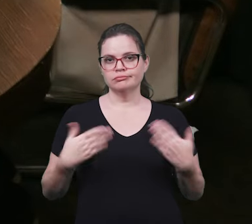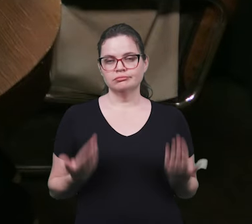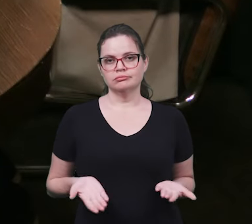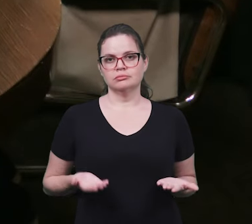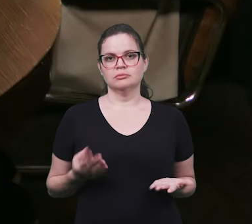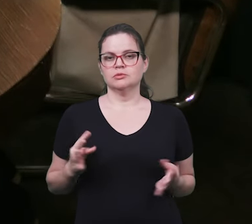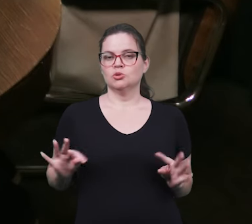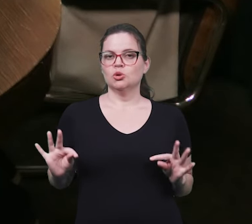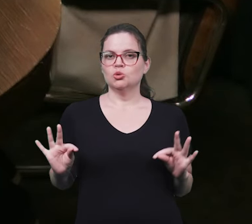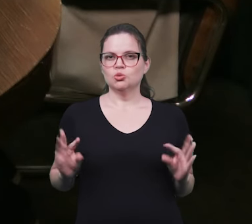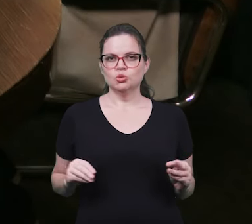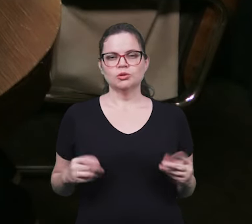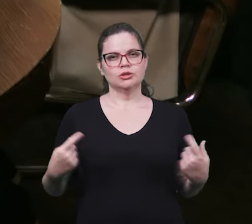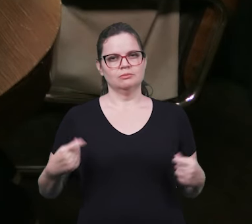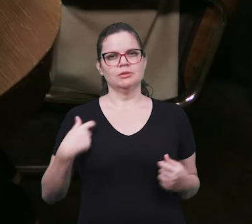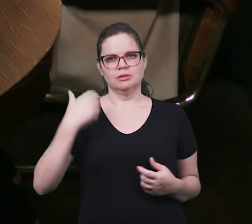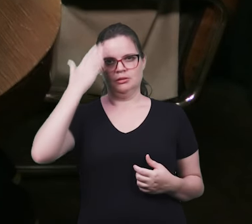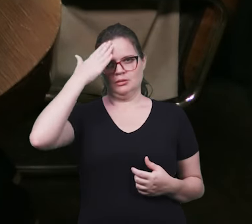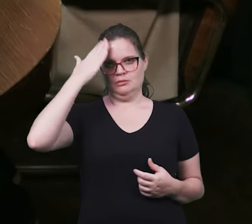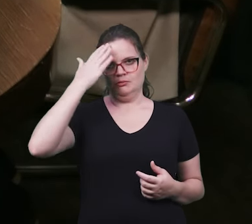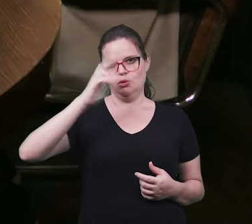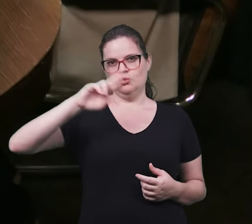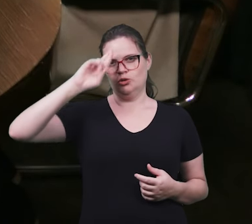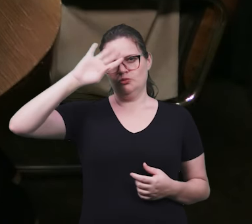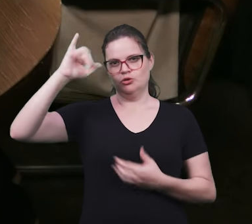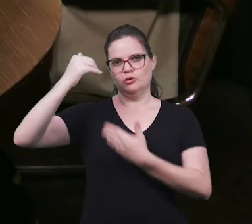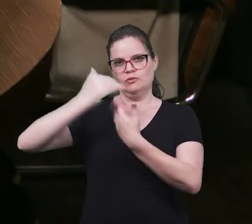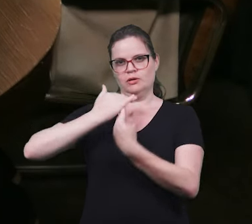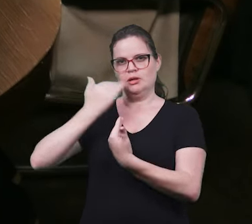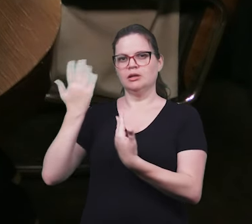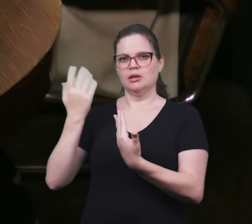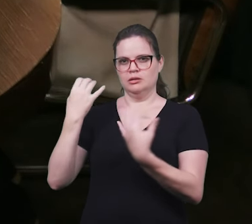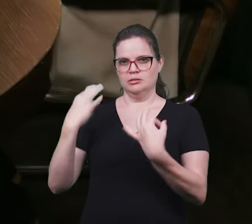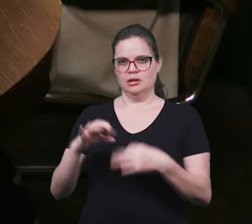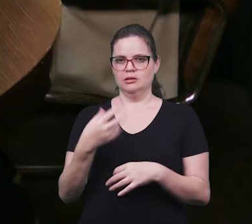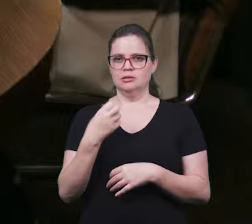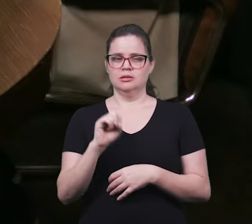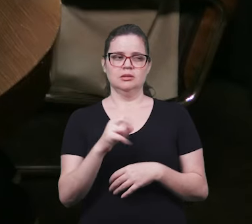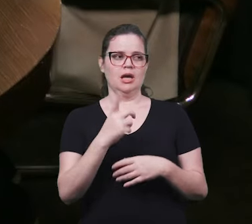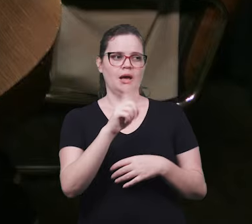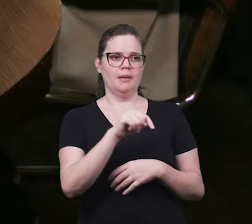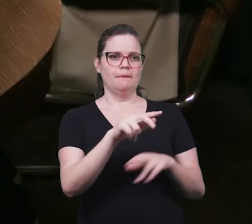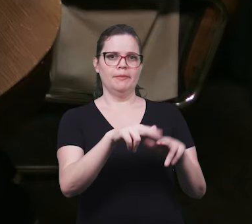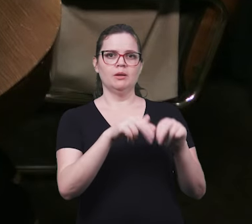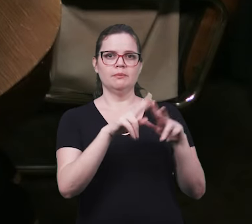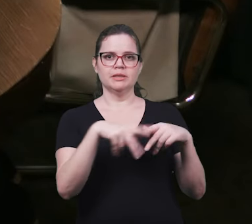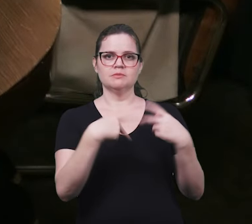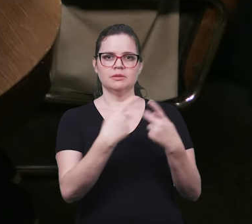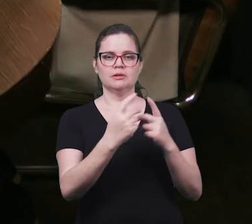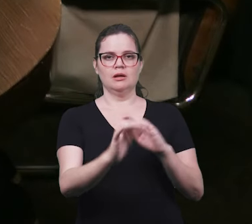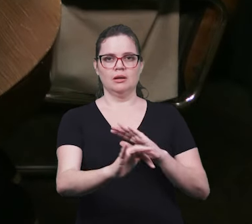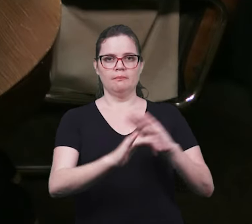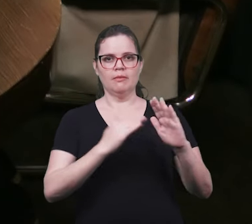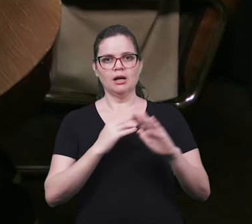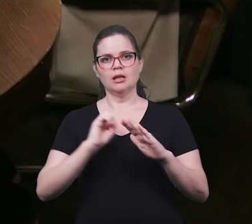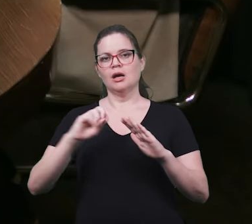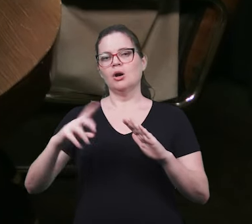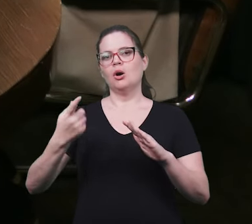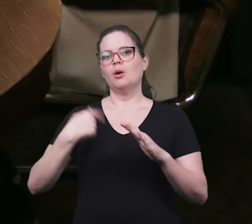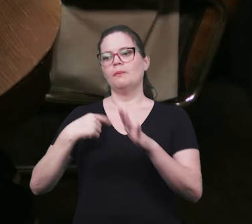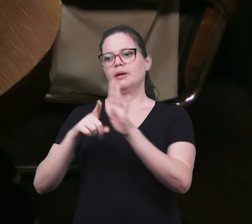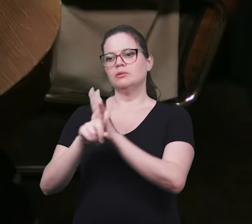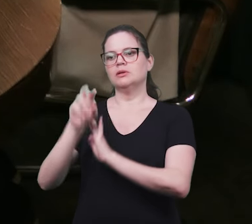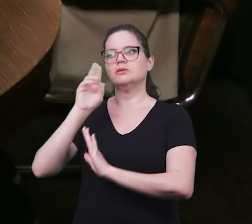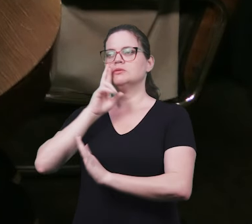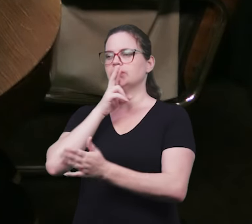seja tudo conforme a orientação do Senhor, seja ela via presbitério, seja ela via através de uma consulta à